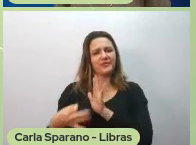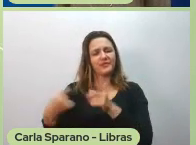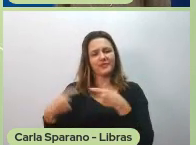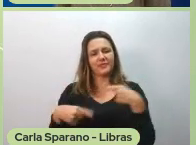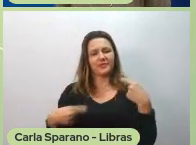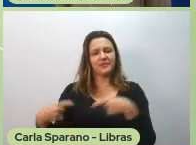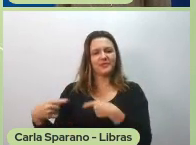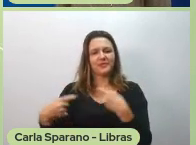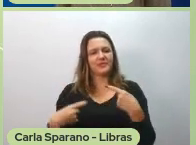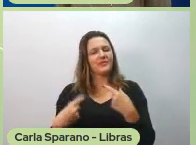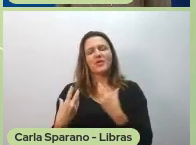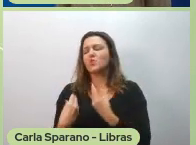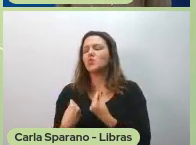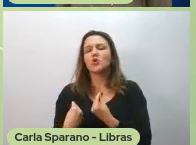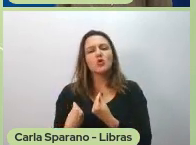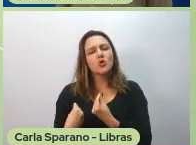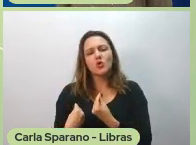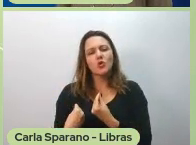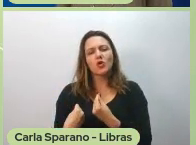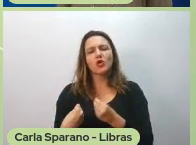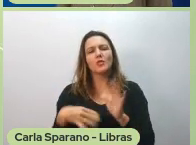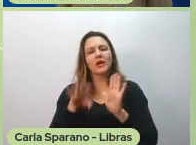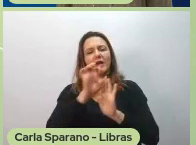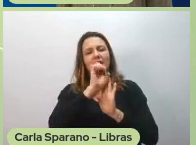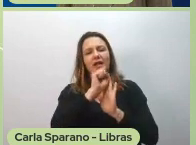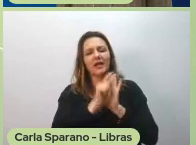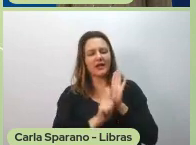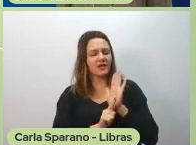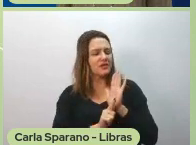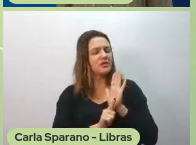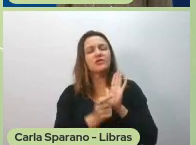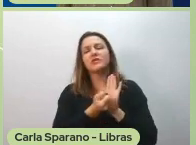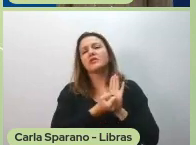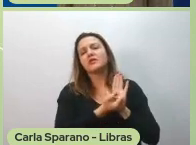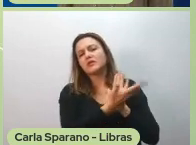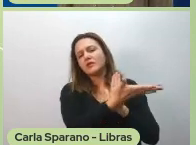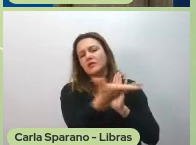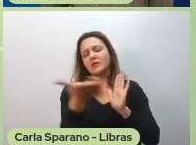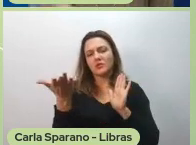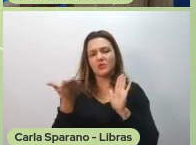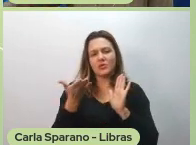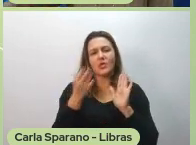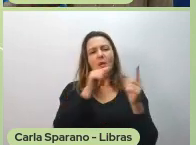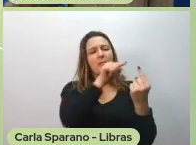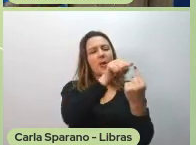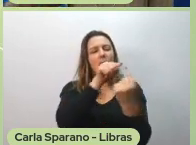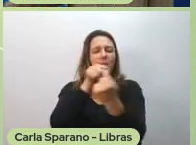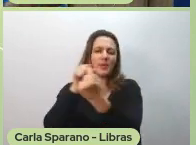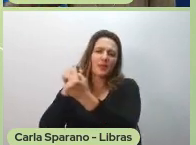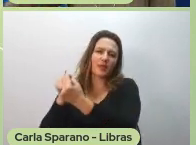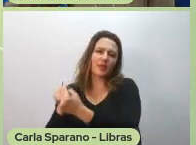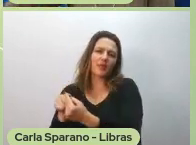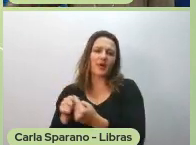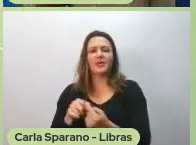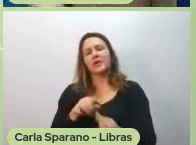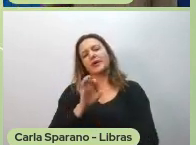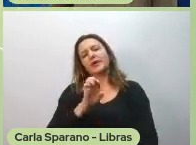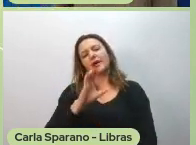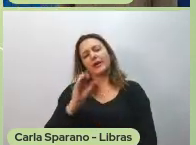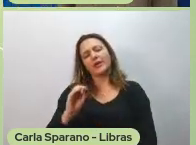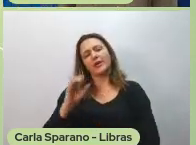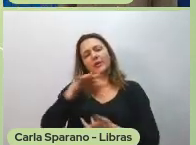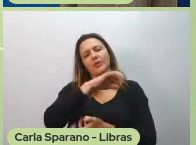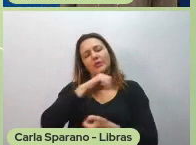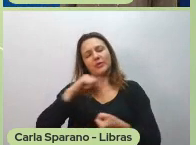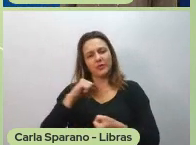como é que você transborda essa agenda ESG para outros pontos do ecossistema, né, para outros elementos da cadeia